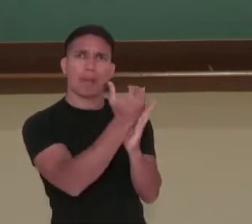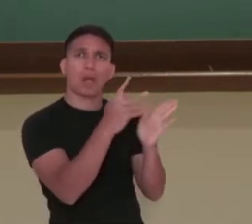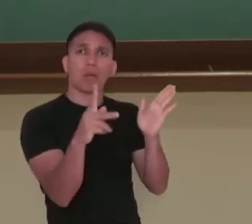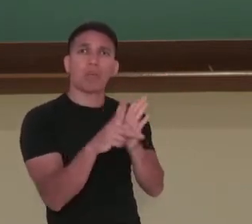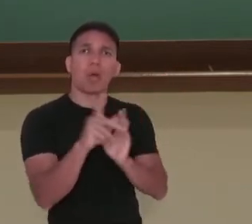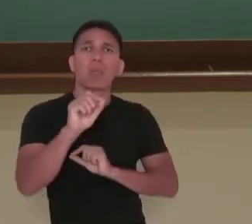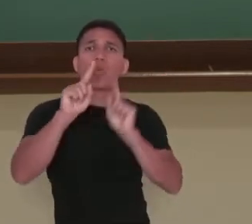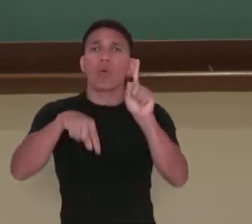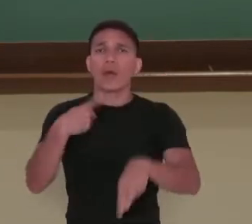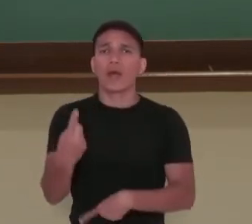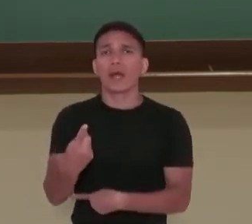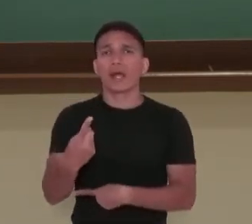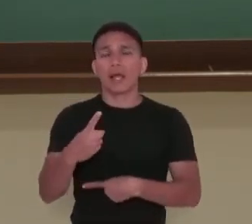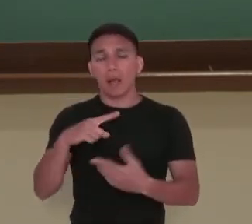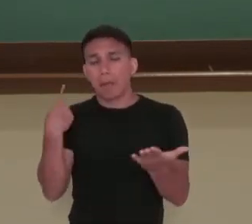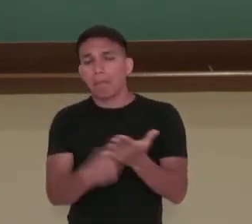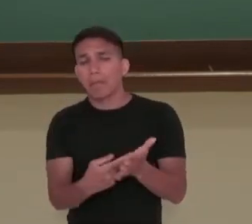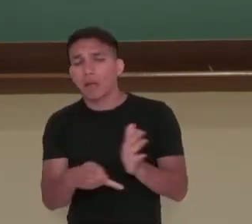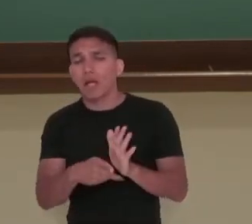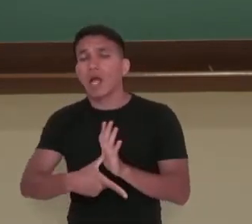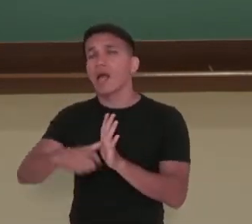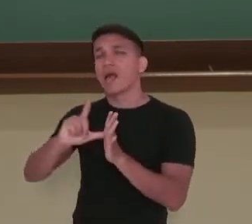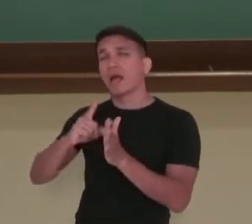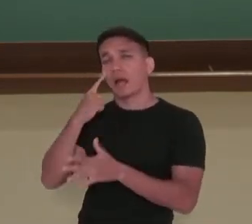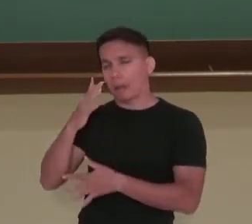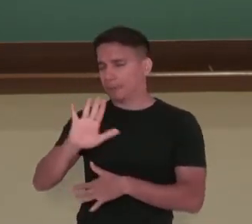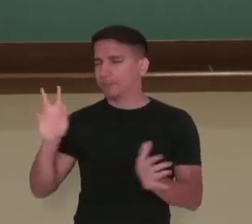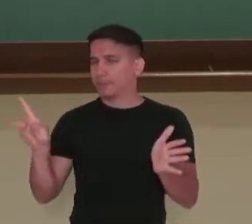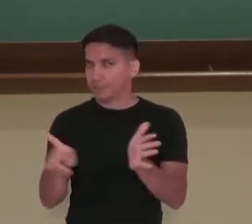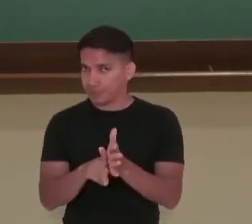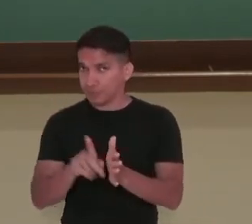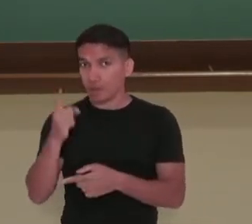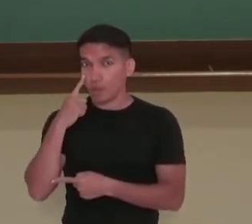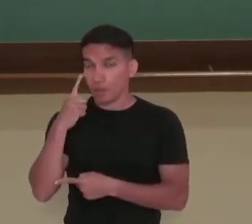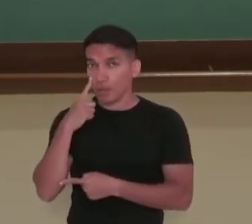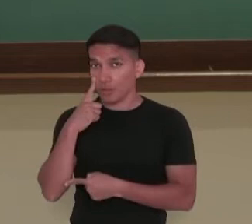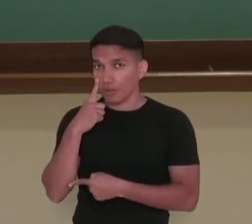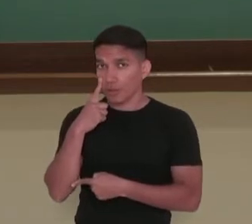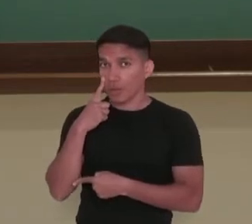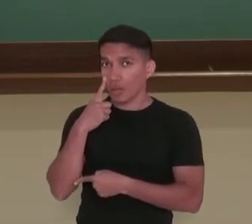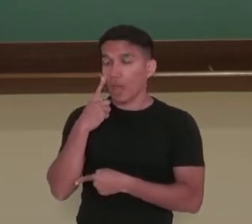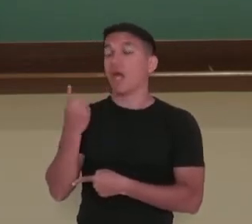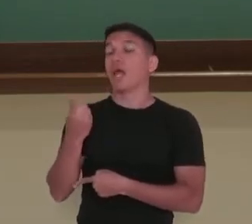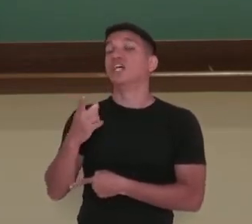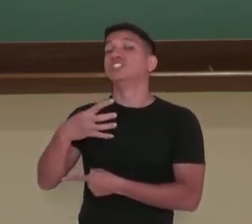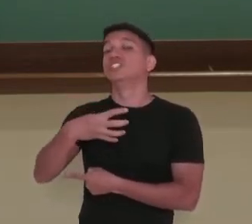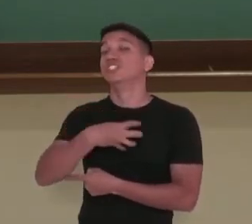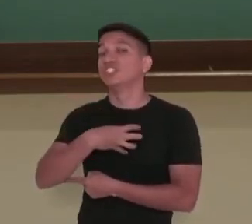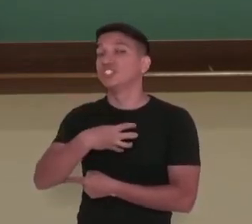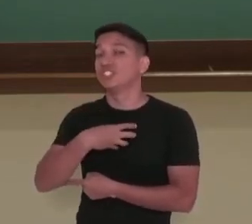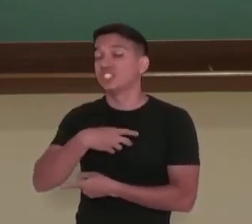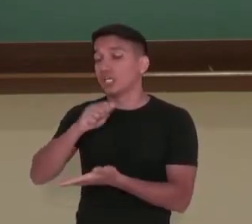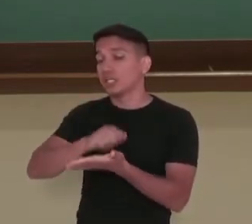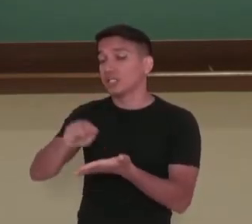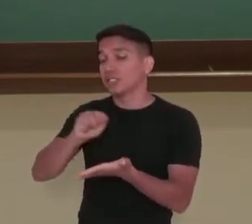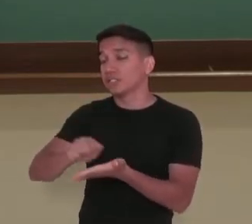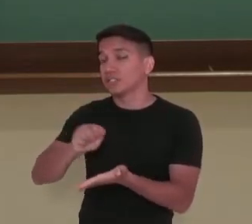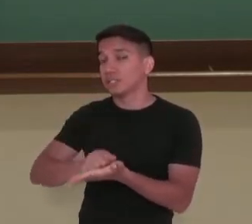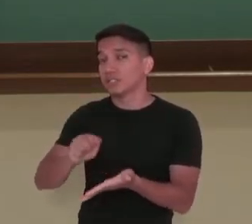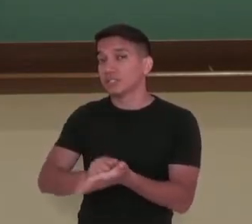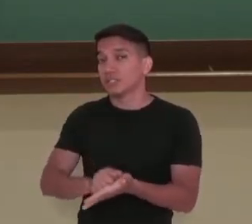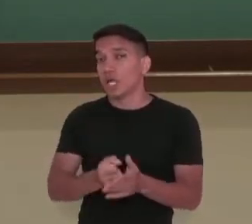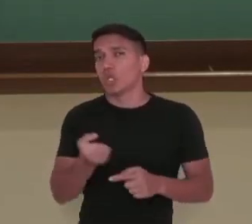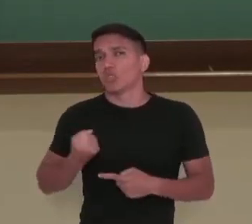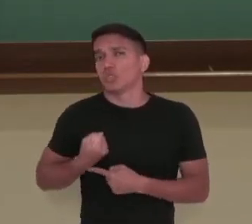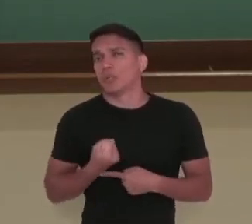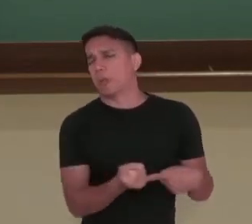valor estimado. Então vamos ter isso bem claro. Notação científica é uma maneira, é um método de você